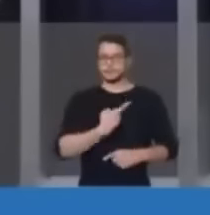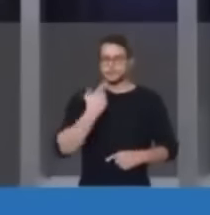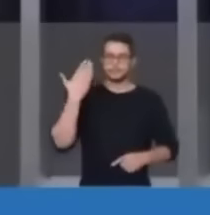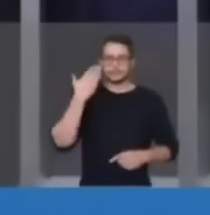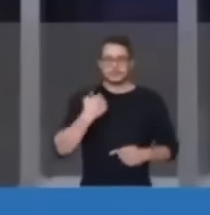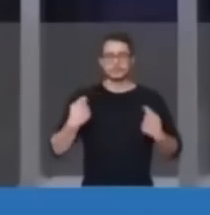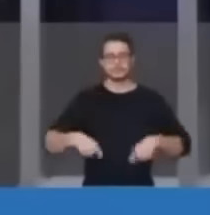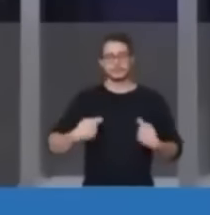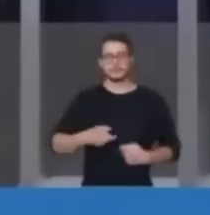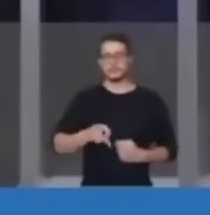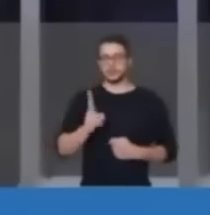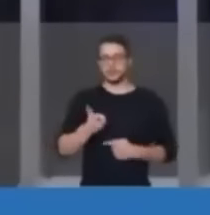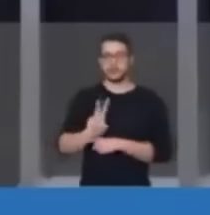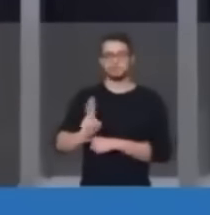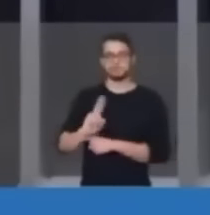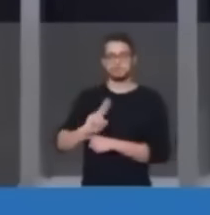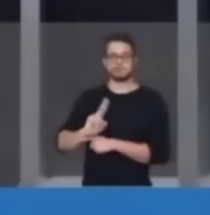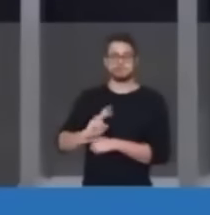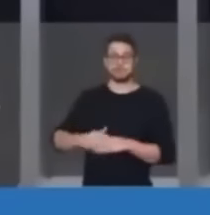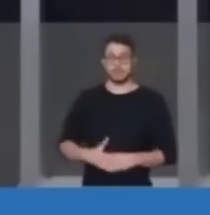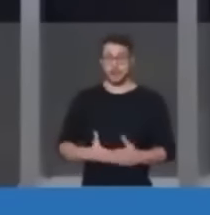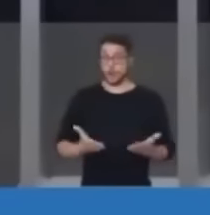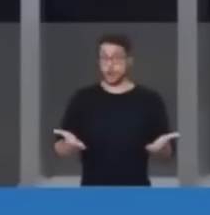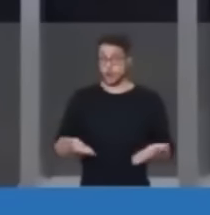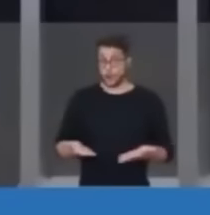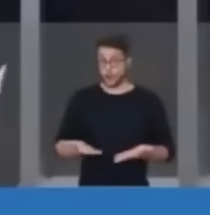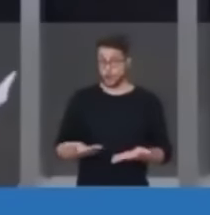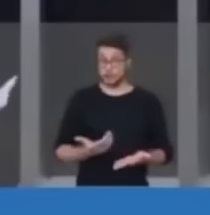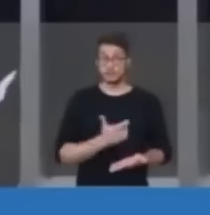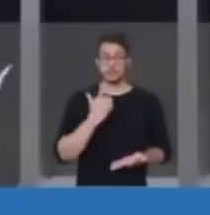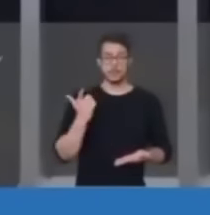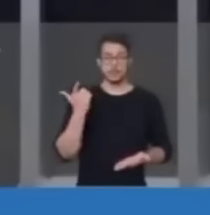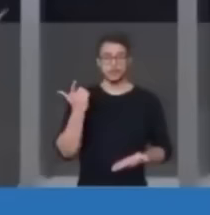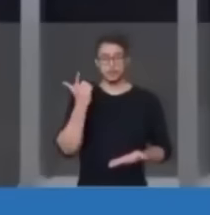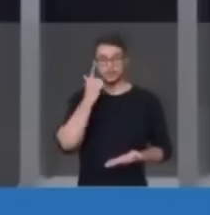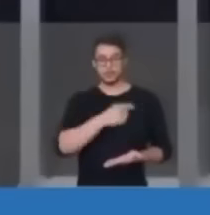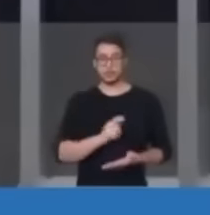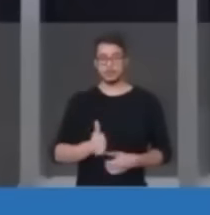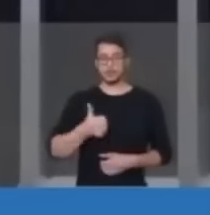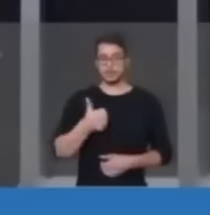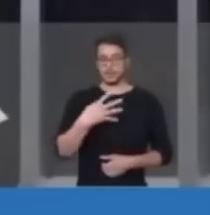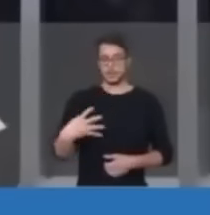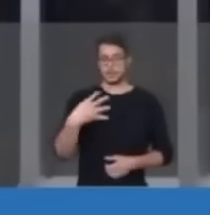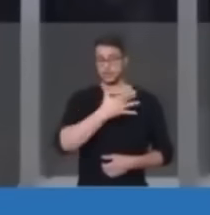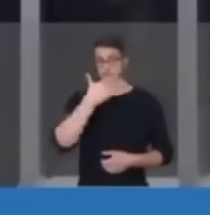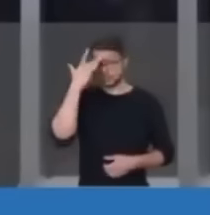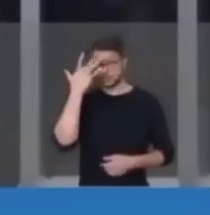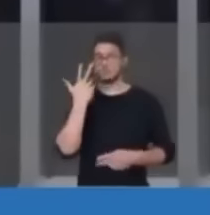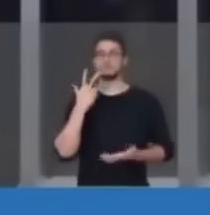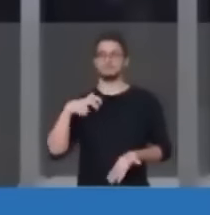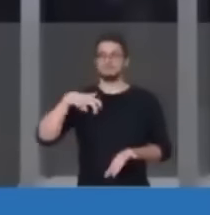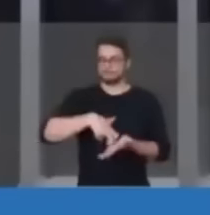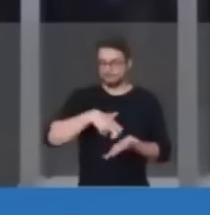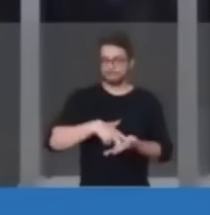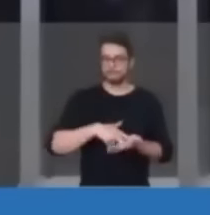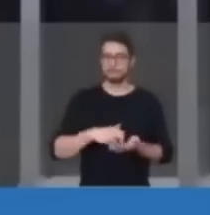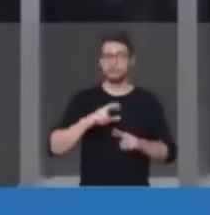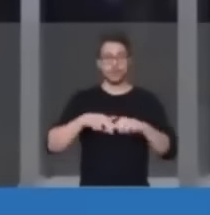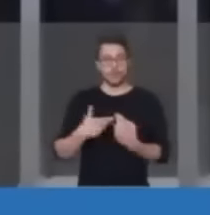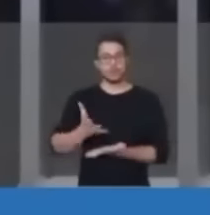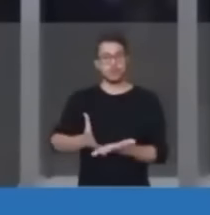o segundo turno das eleições foram condenados mais 14 pessoas por tentativa de golpe aqueles de 8 de